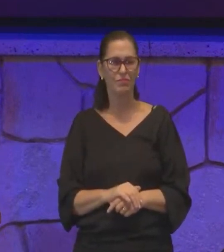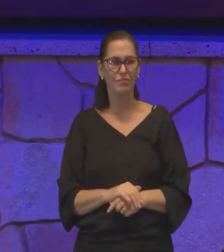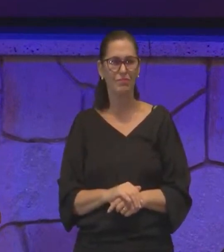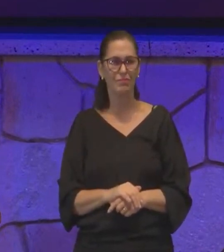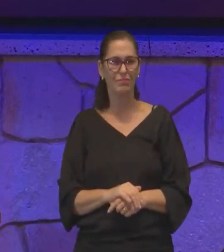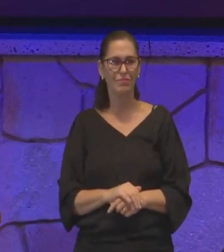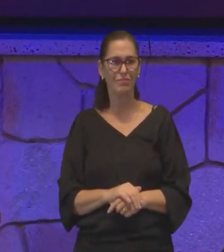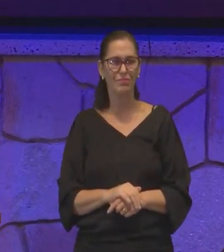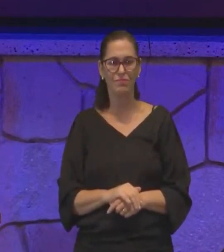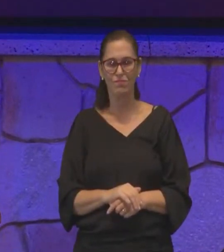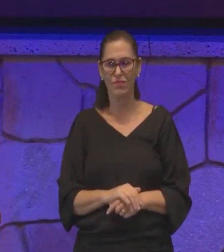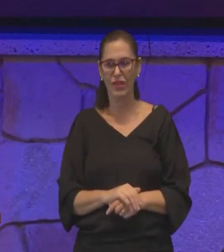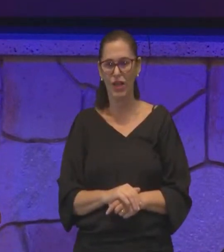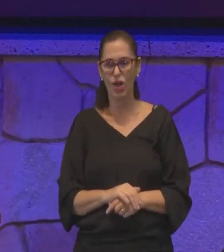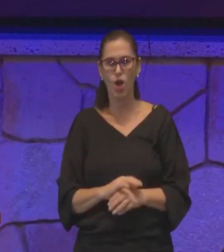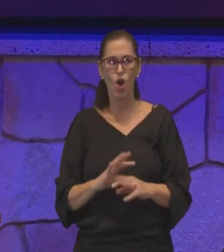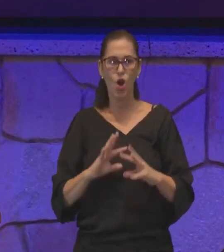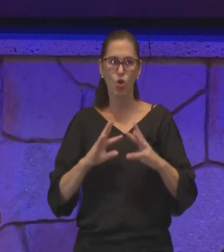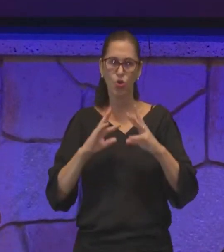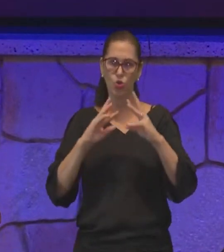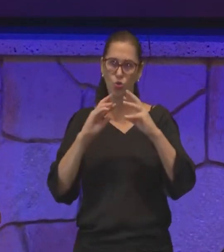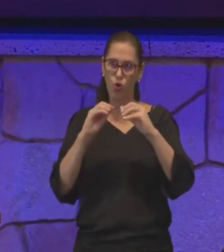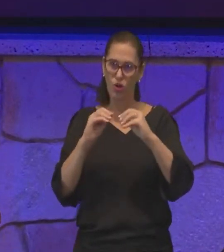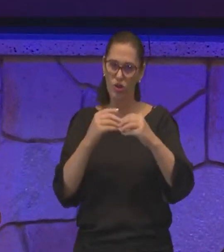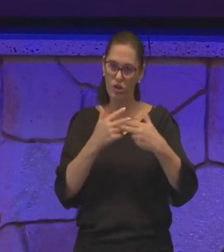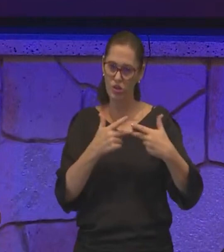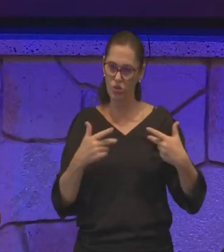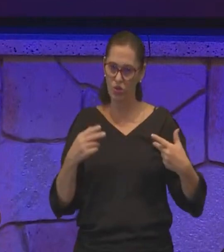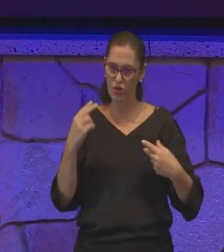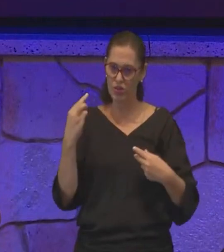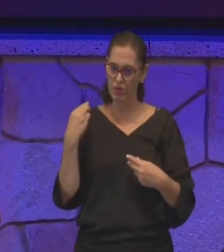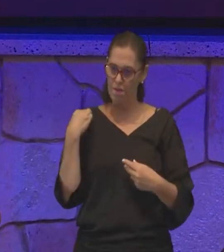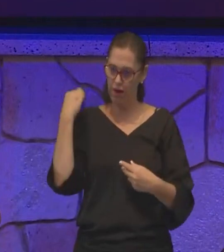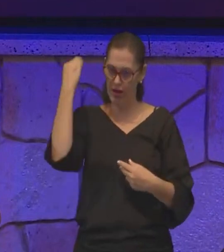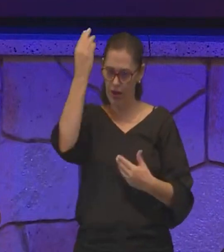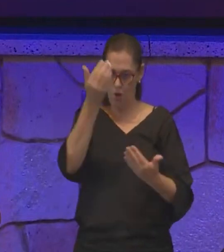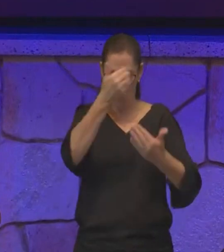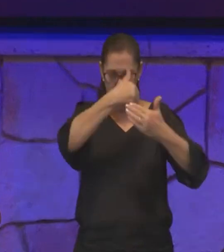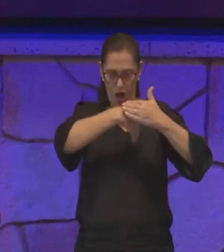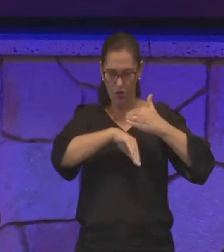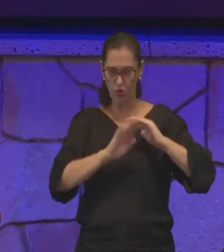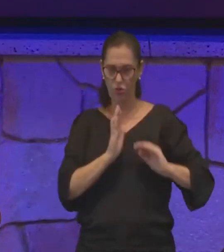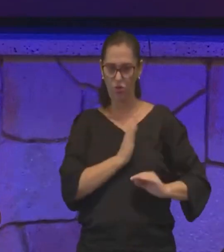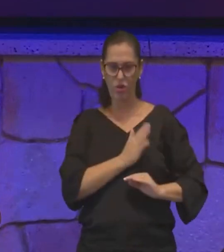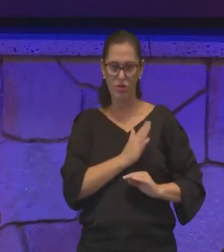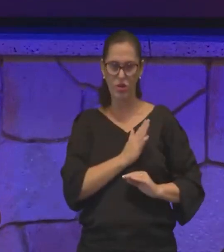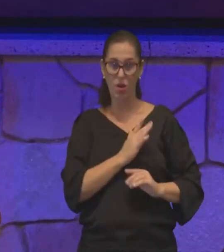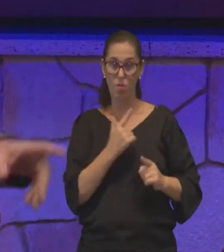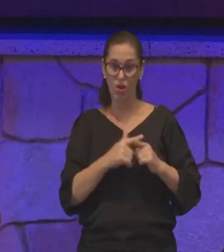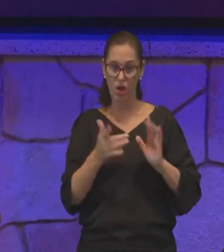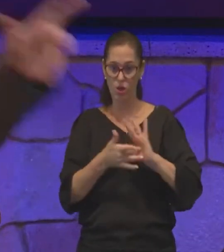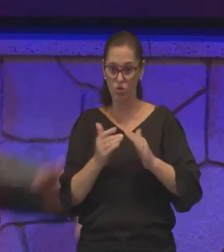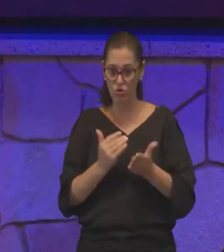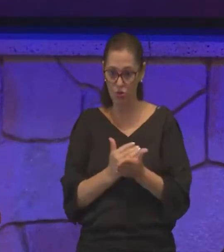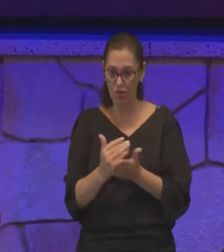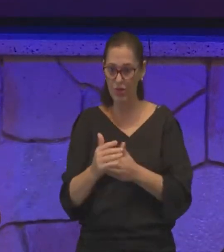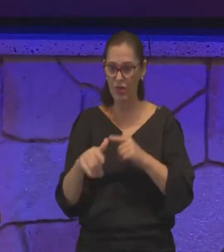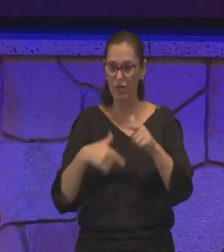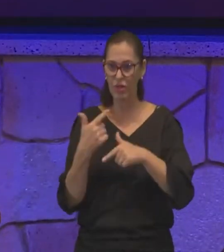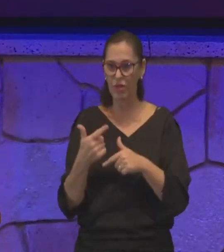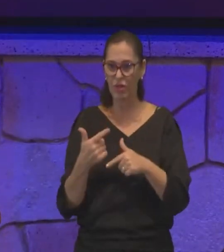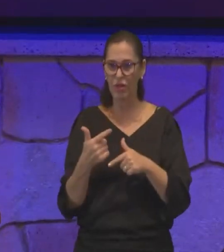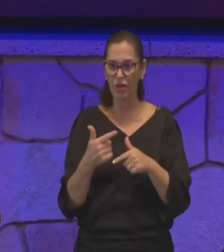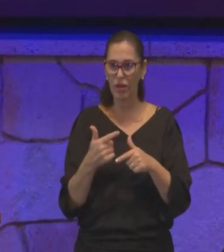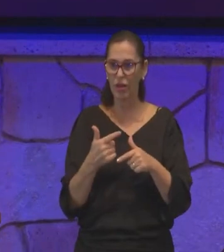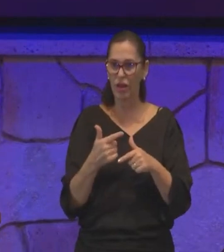Maria considerou todas as coisas no seu coração quando Jesus começava a realizar a sua obra. Os seus irmãos não percebem o